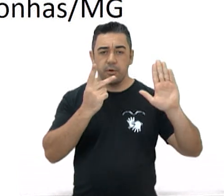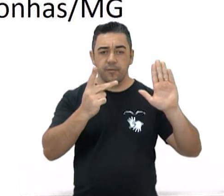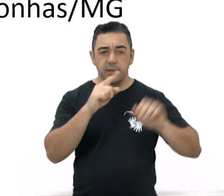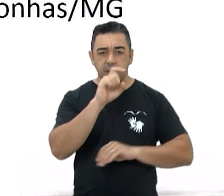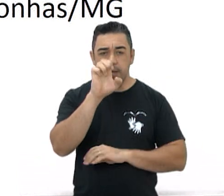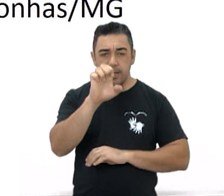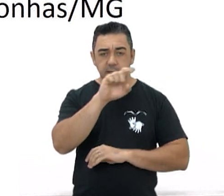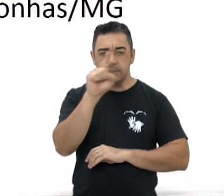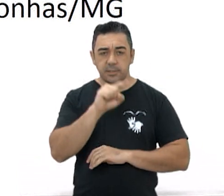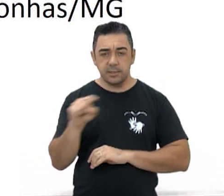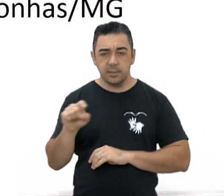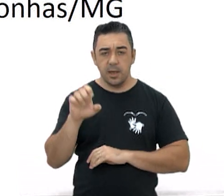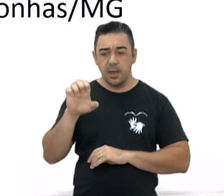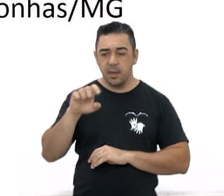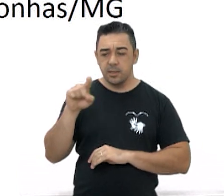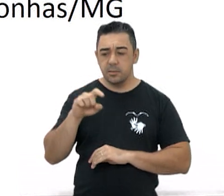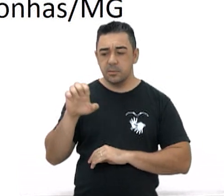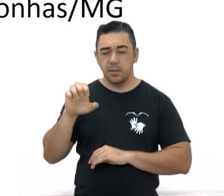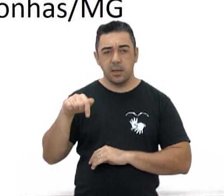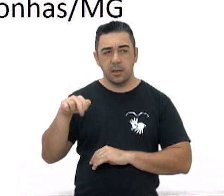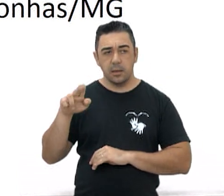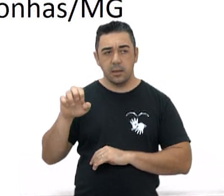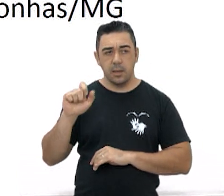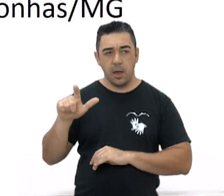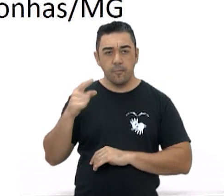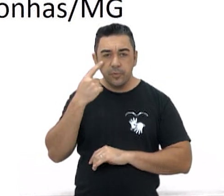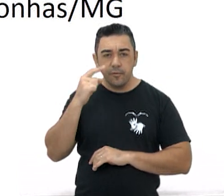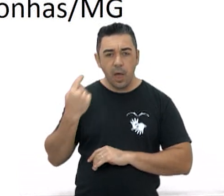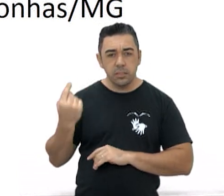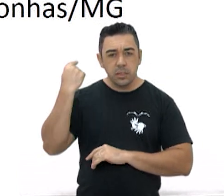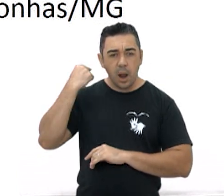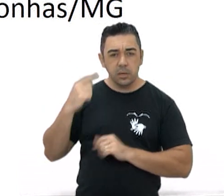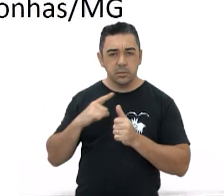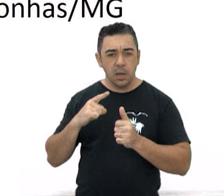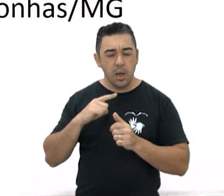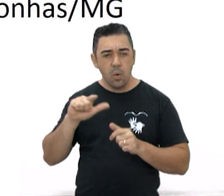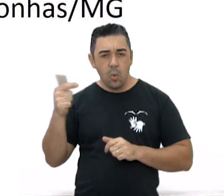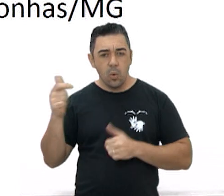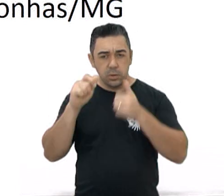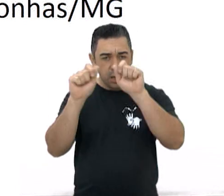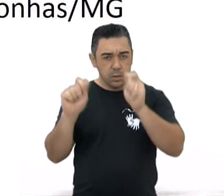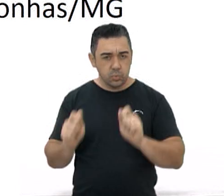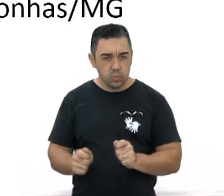E o profeta Ezequiel. Dá para ver que tem uma outra escultura ali no fundo também.